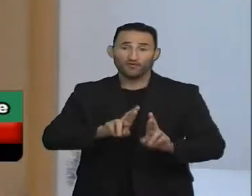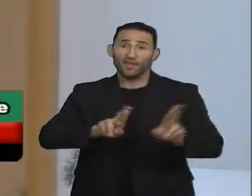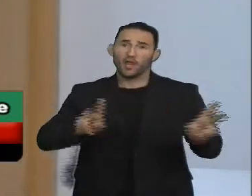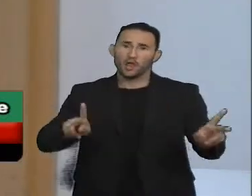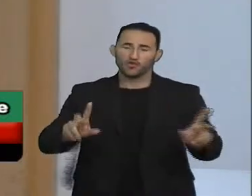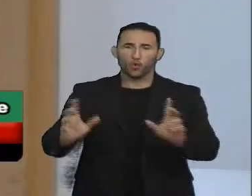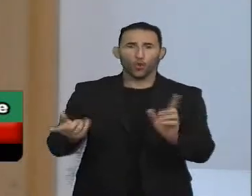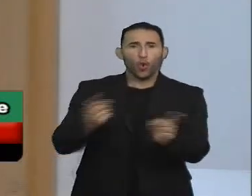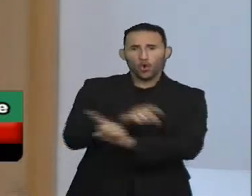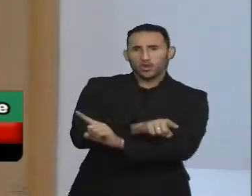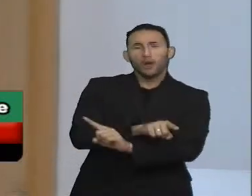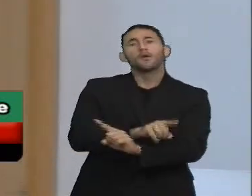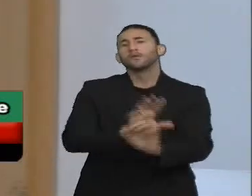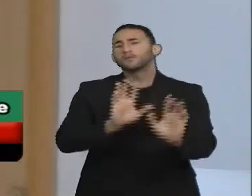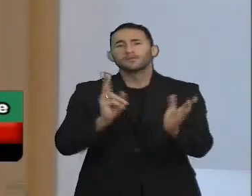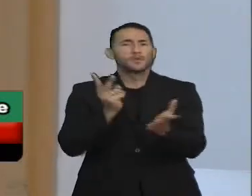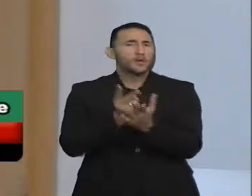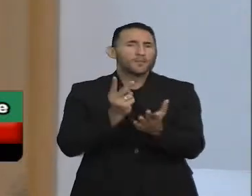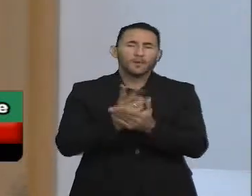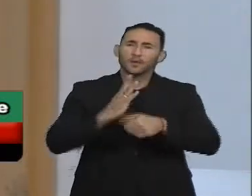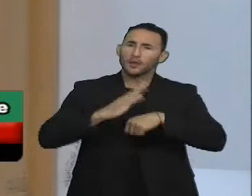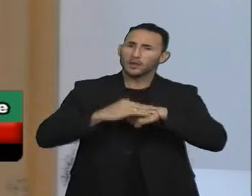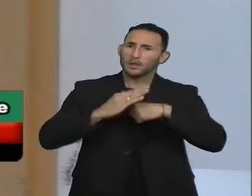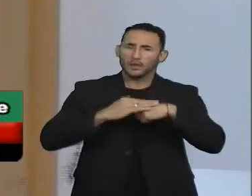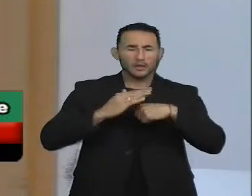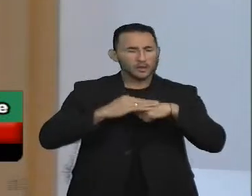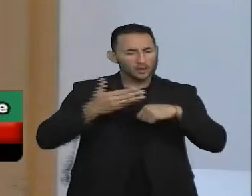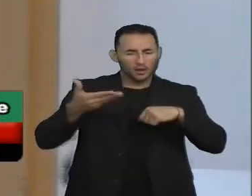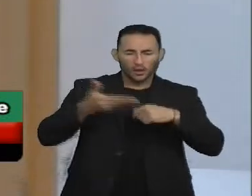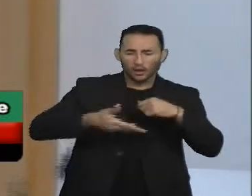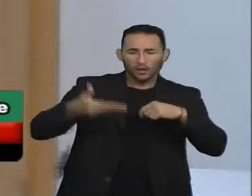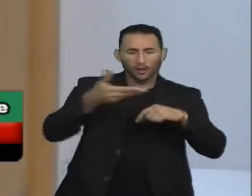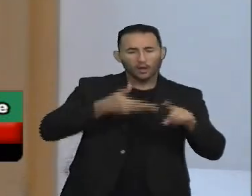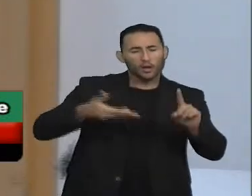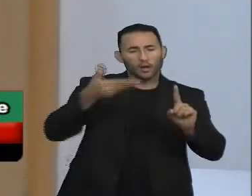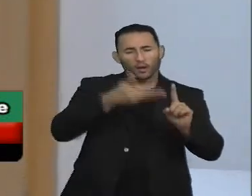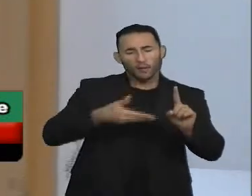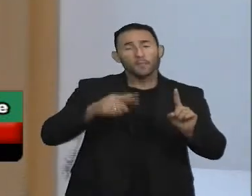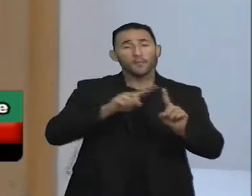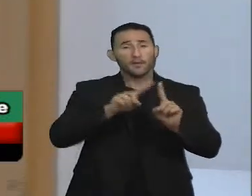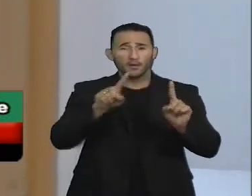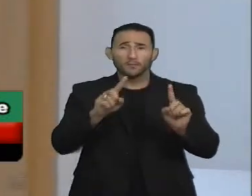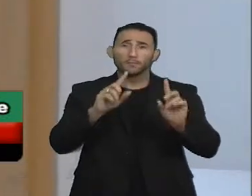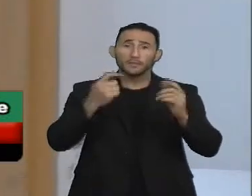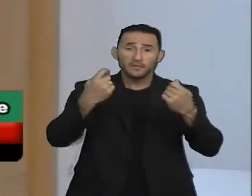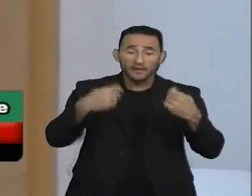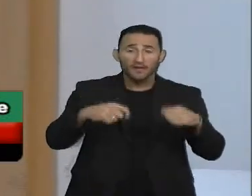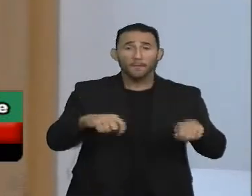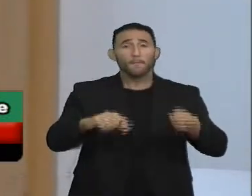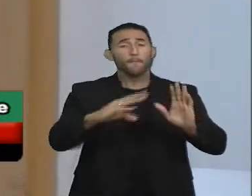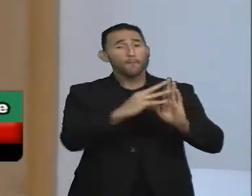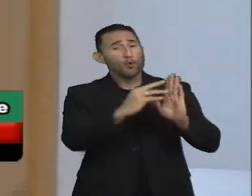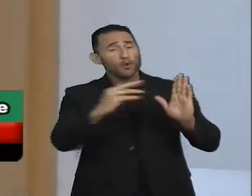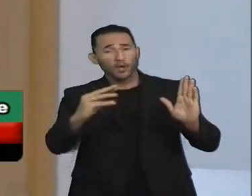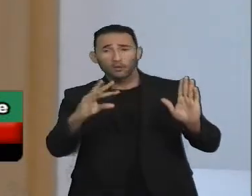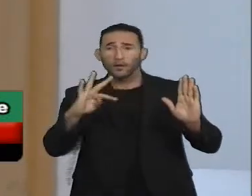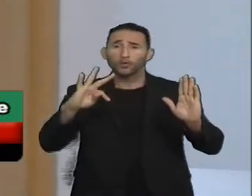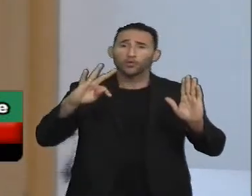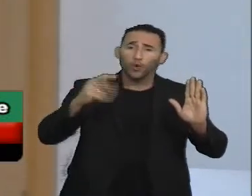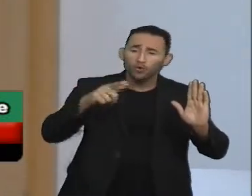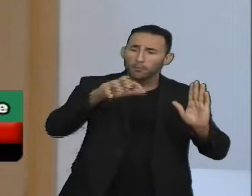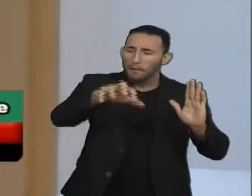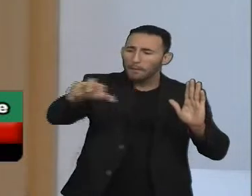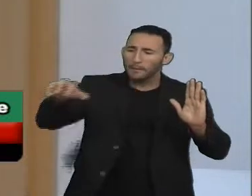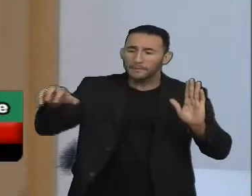trata todos com muito carinho. E isso teria que servir como exemplo para todos os secretariados, né? Todos os